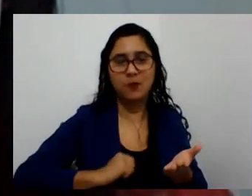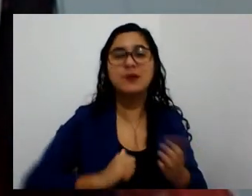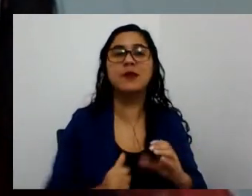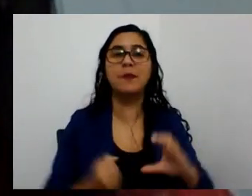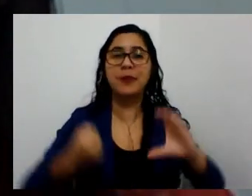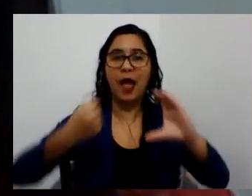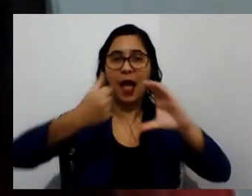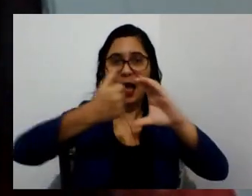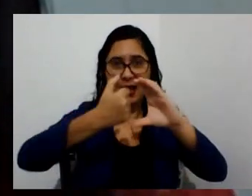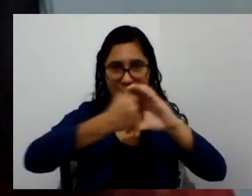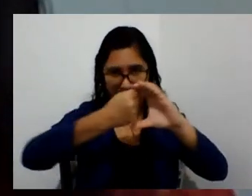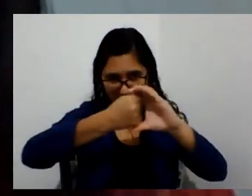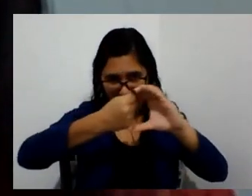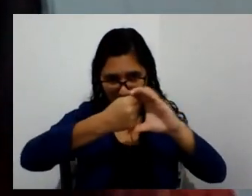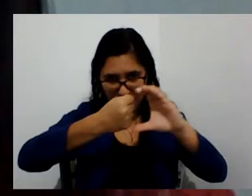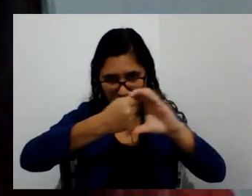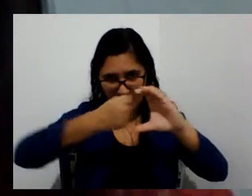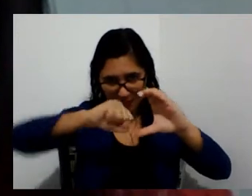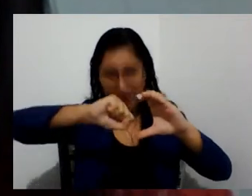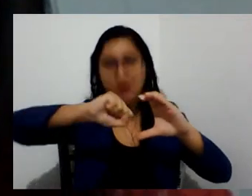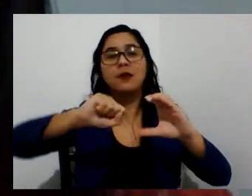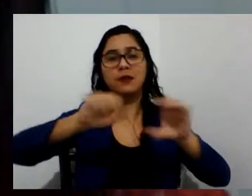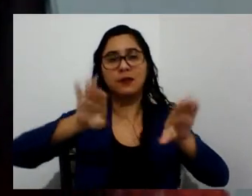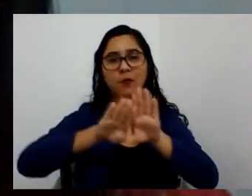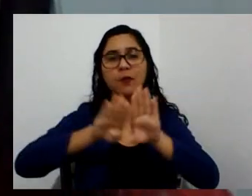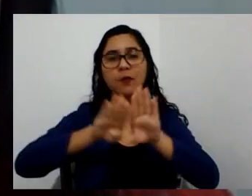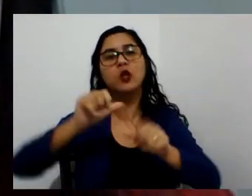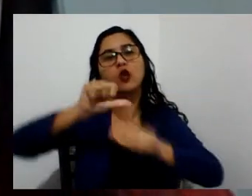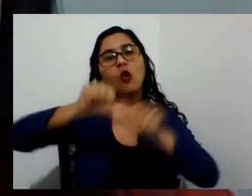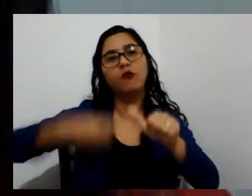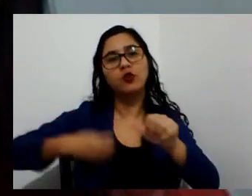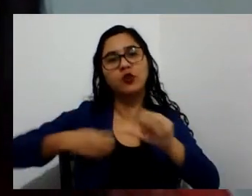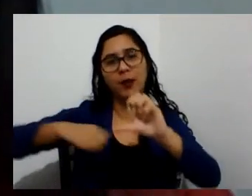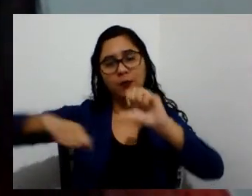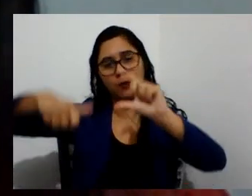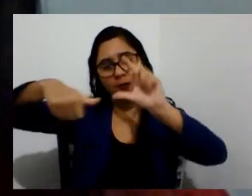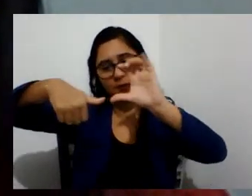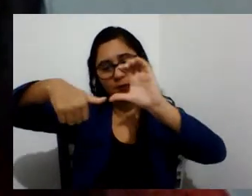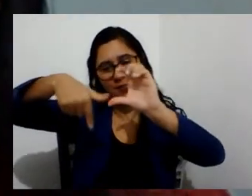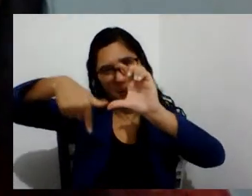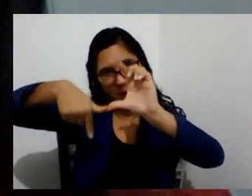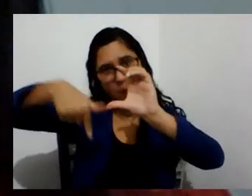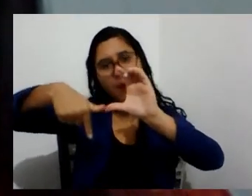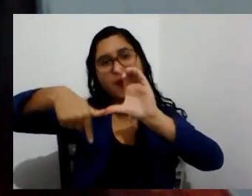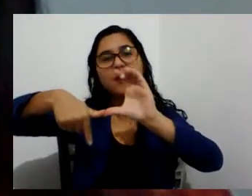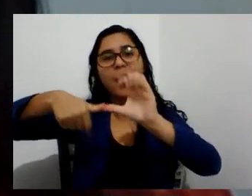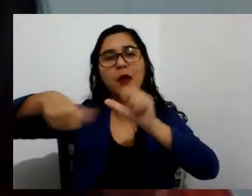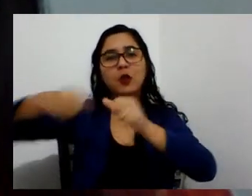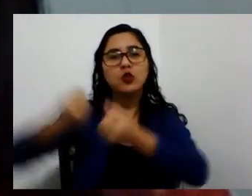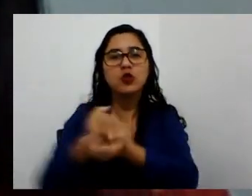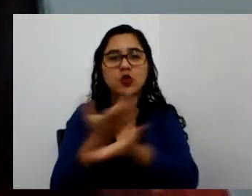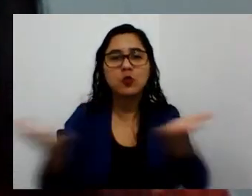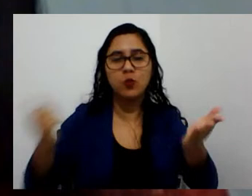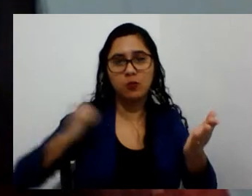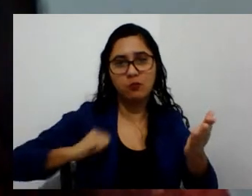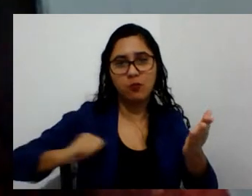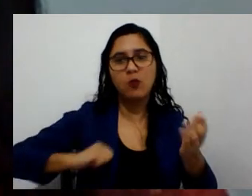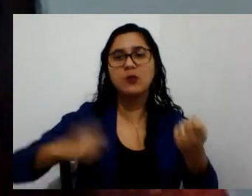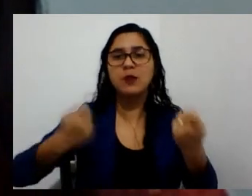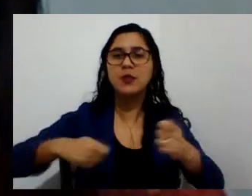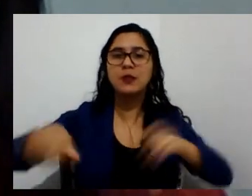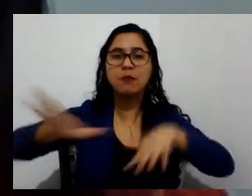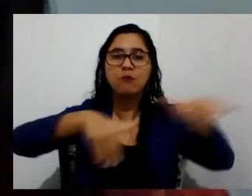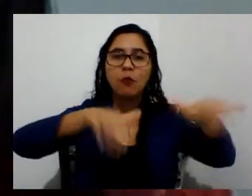a modificação na forma que o CNPq colocou para distribuir as bolsas, isso vale uma mobilização de toda